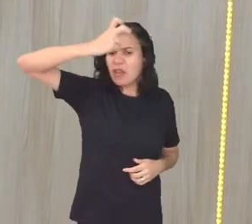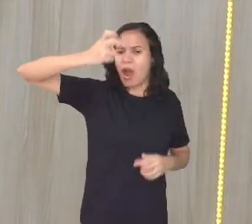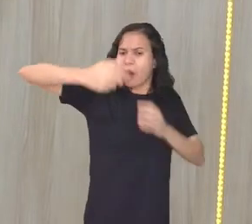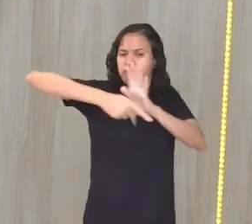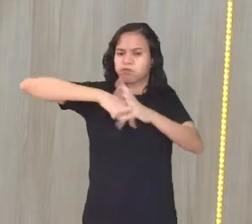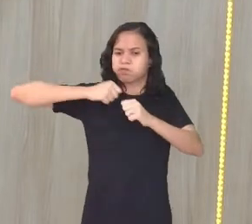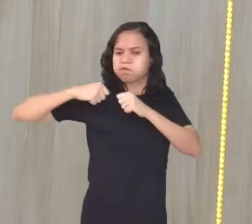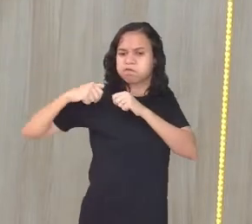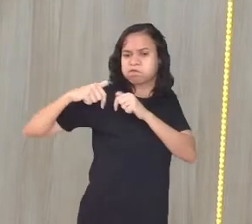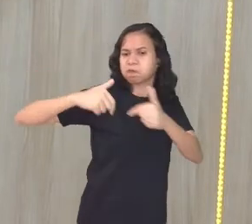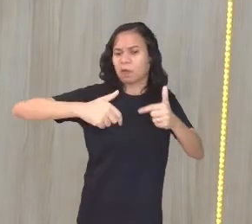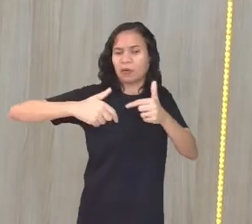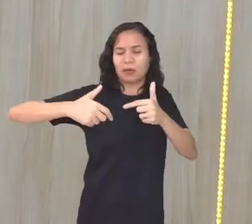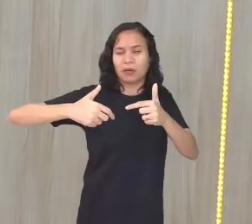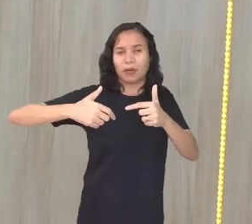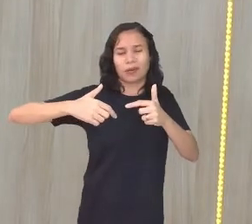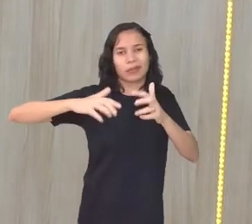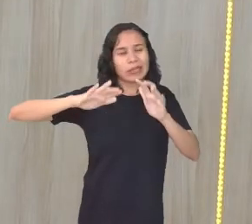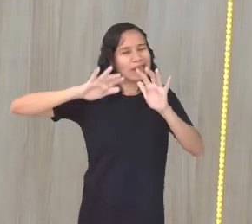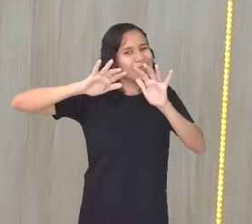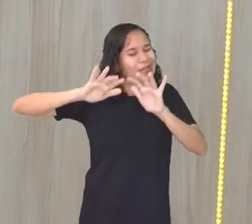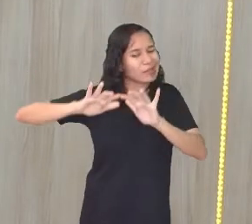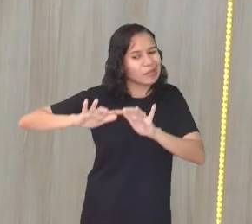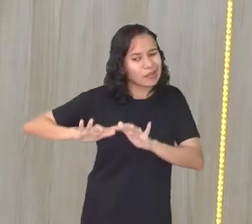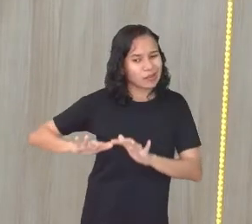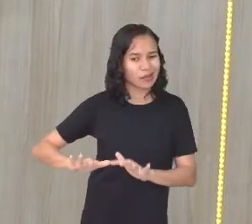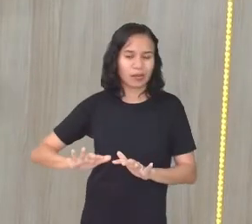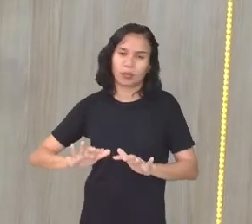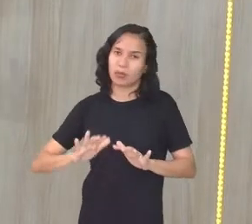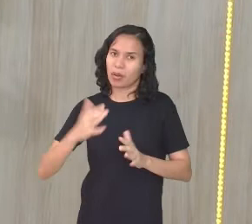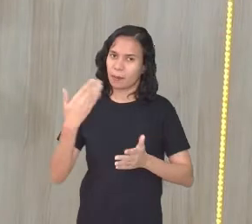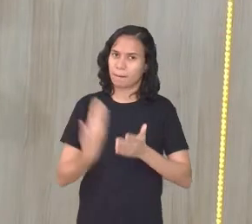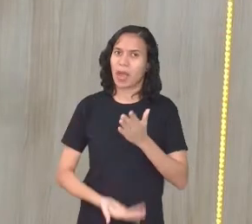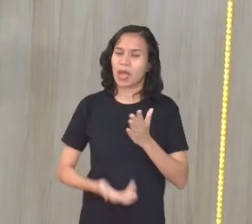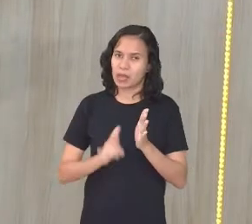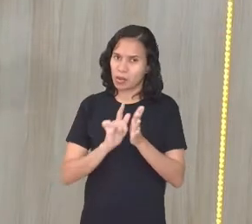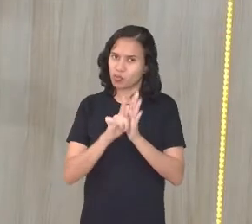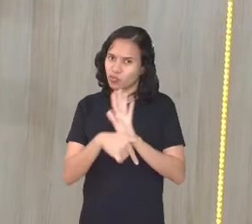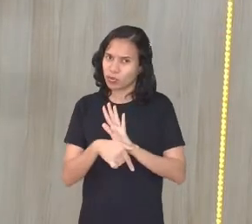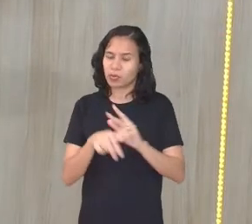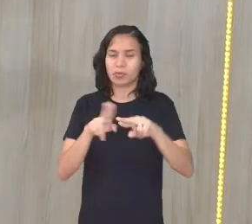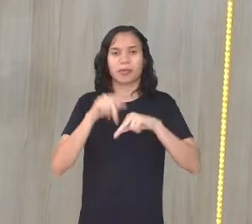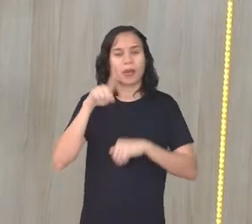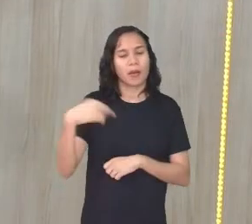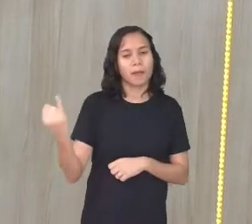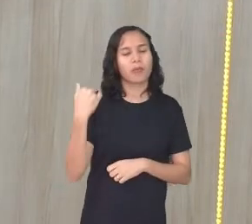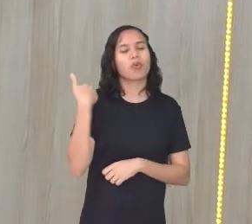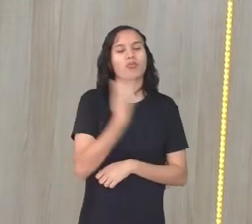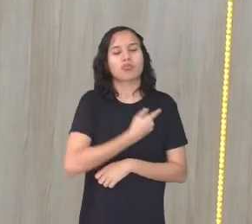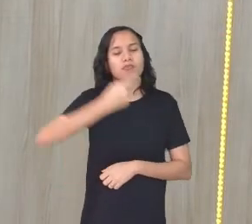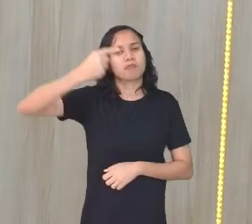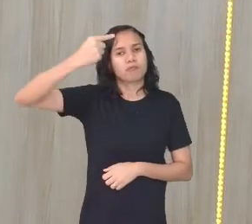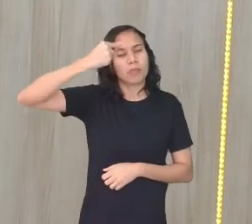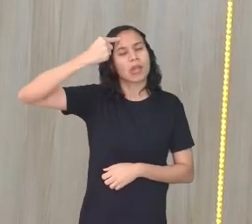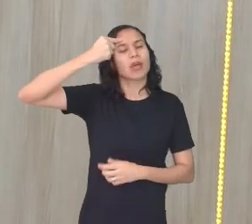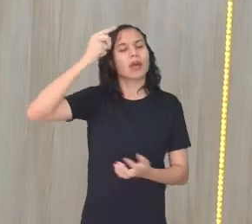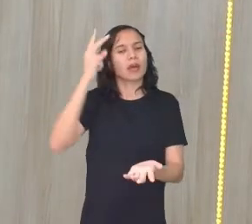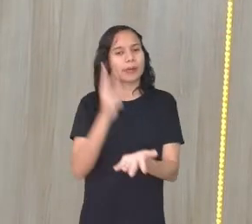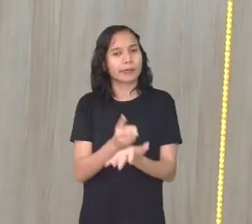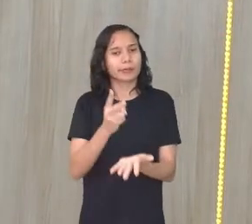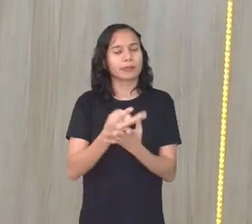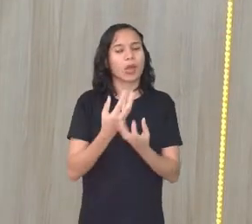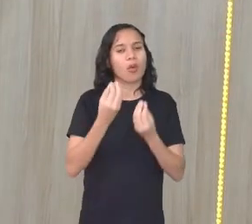alta, sair do tom do debate, a gente sai do gênero textual. Então, é importante que a gente pense sempre